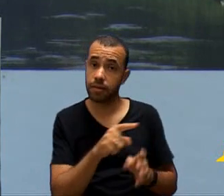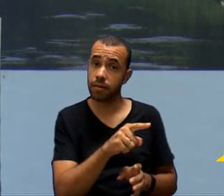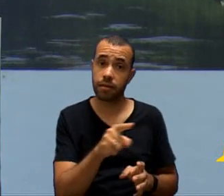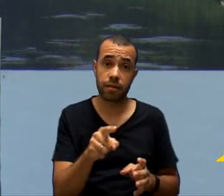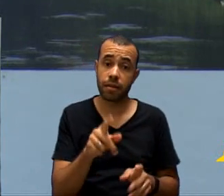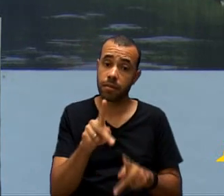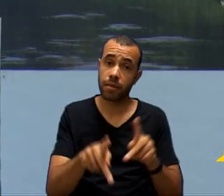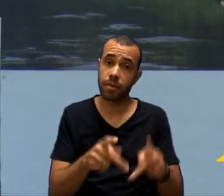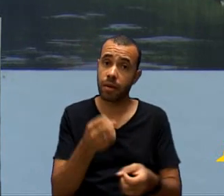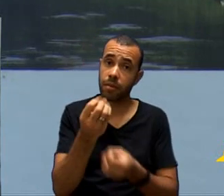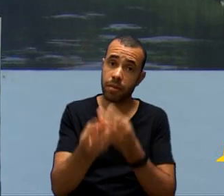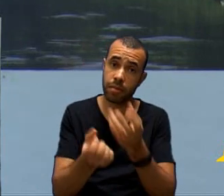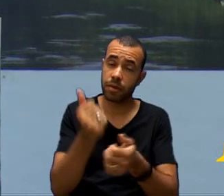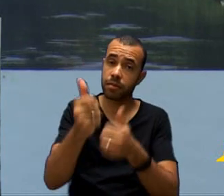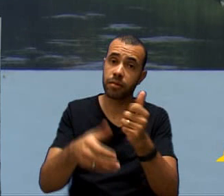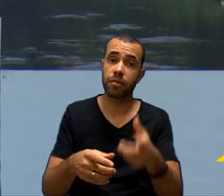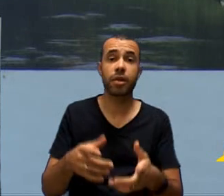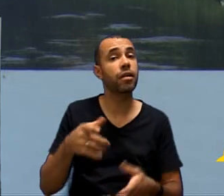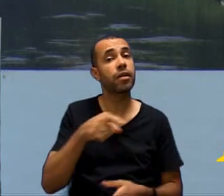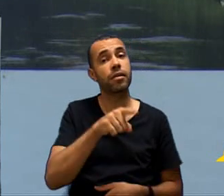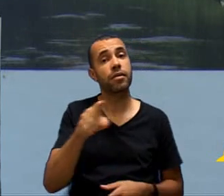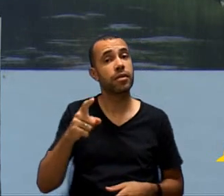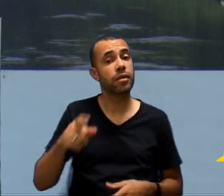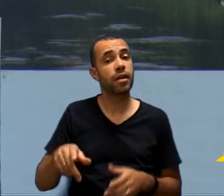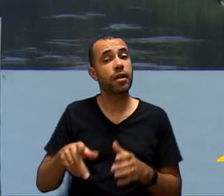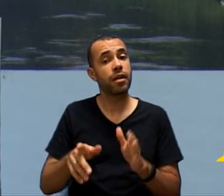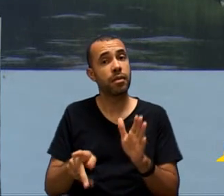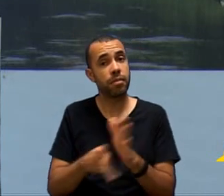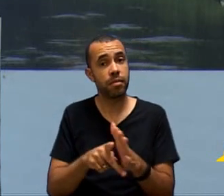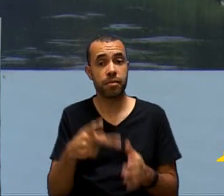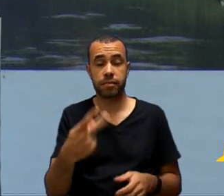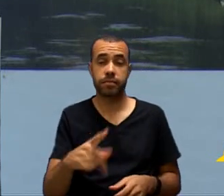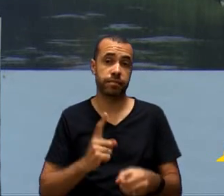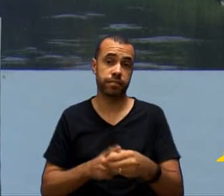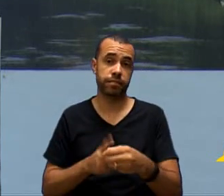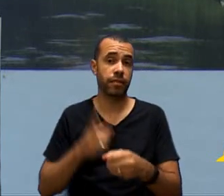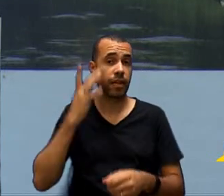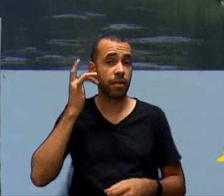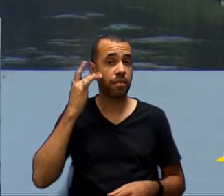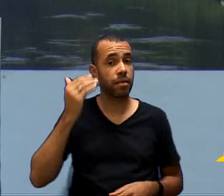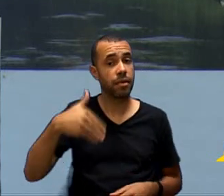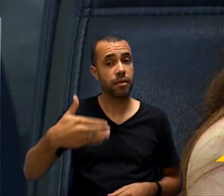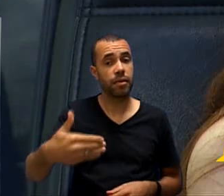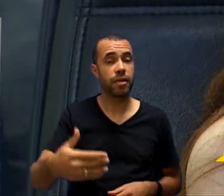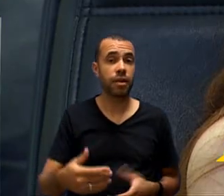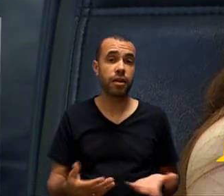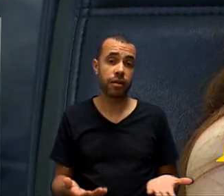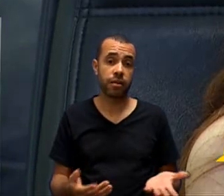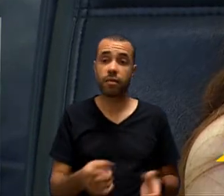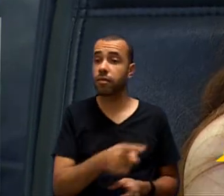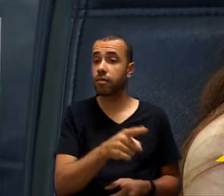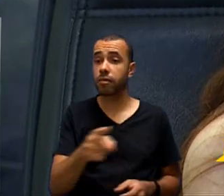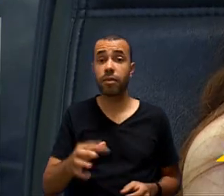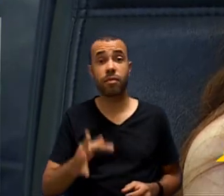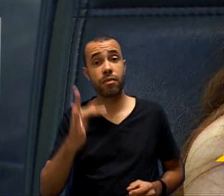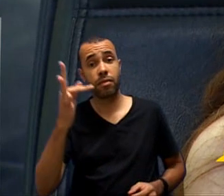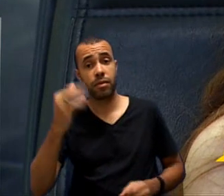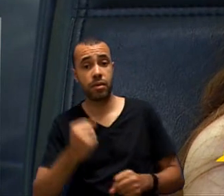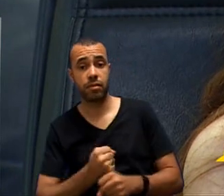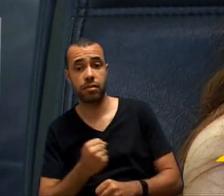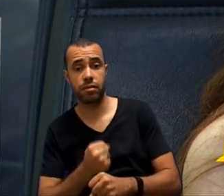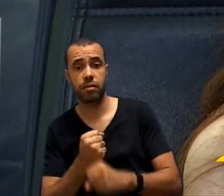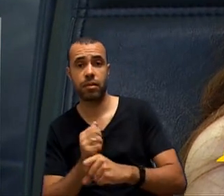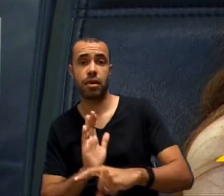da cidade. São vocês que vão construir o que tem que ser feito nessa cidade, de fato, de direito. De fato e